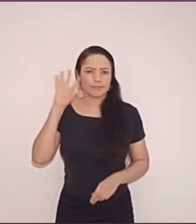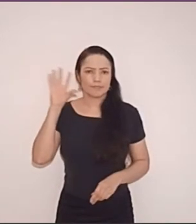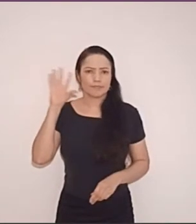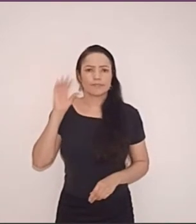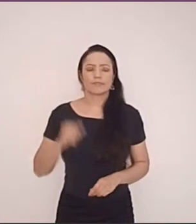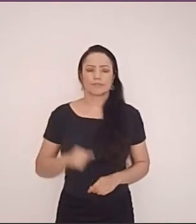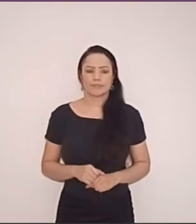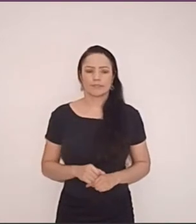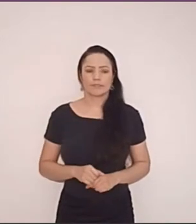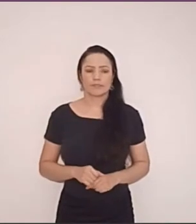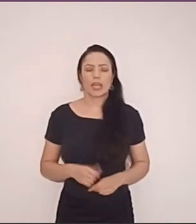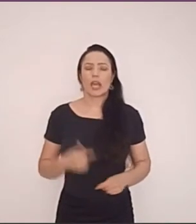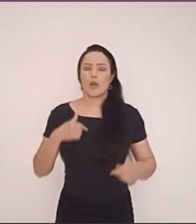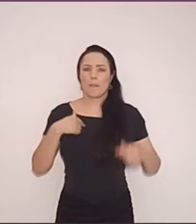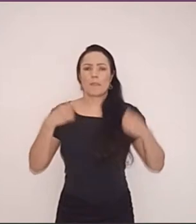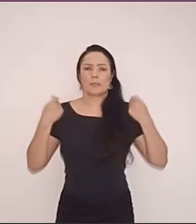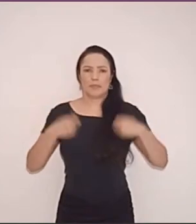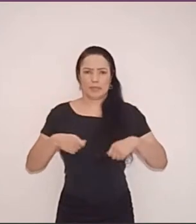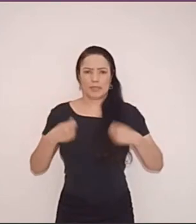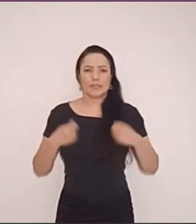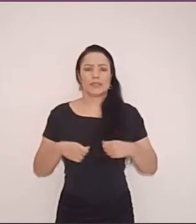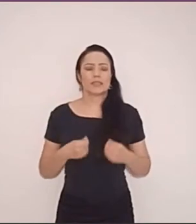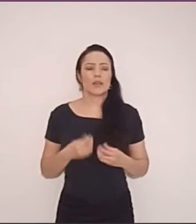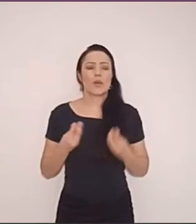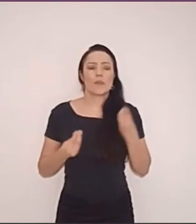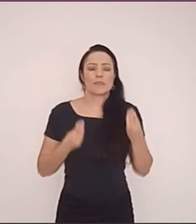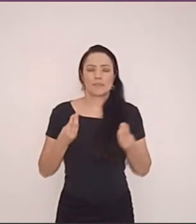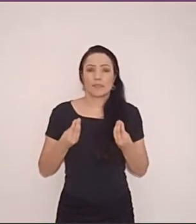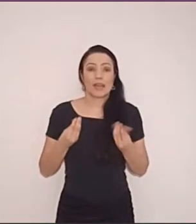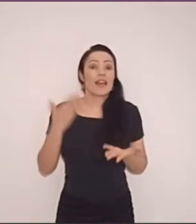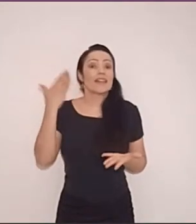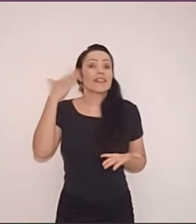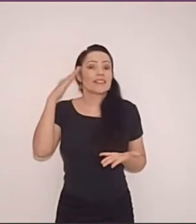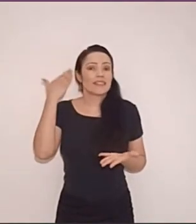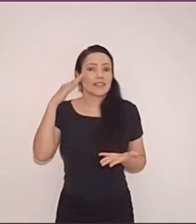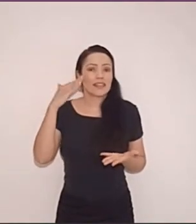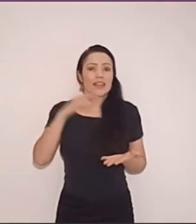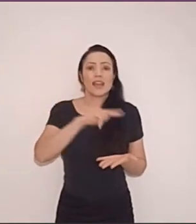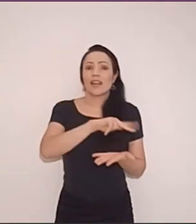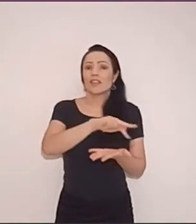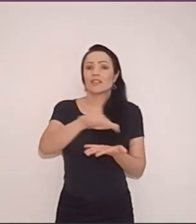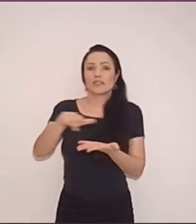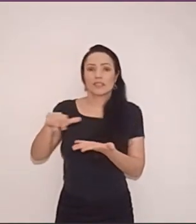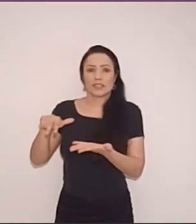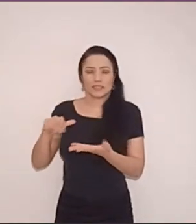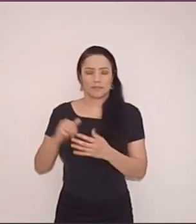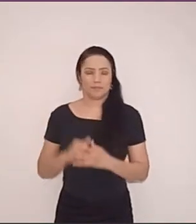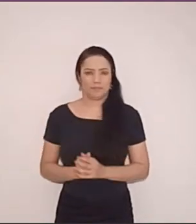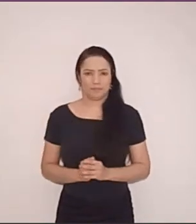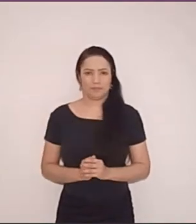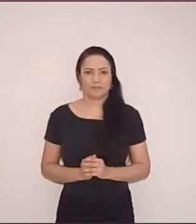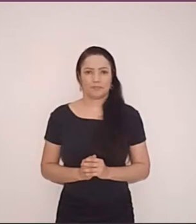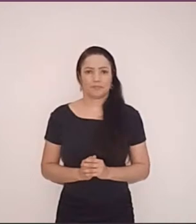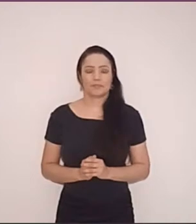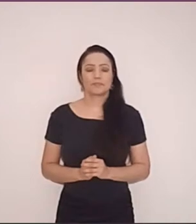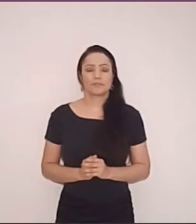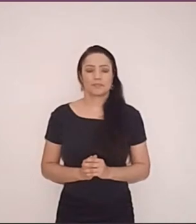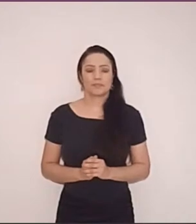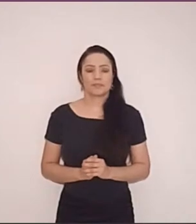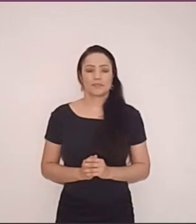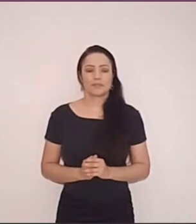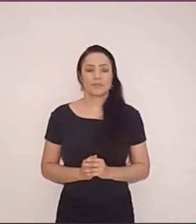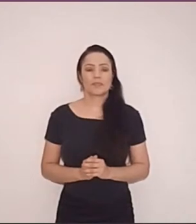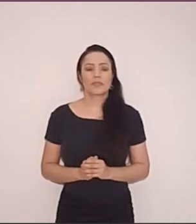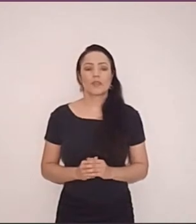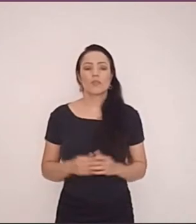eu precisei também o prender as mais diversas cosmologistas e em